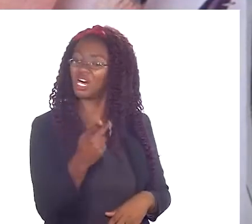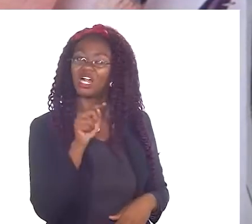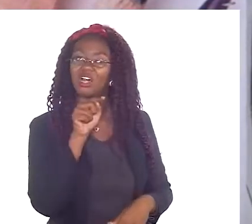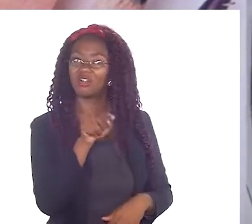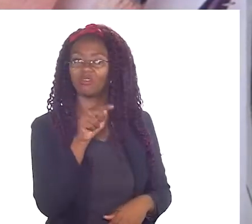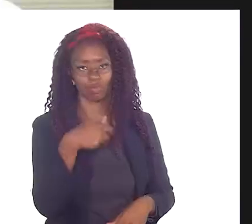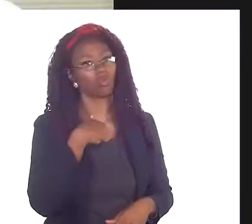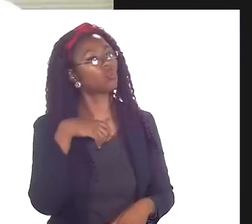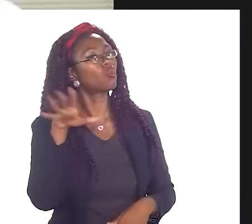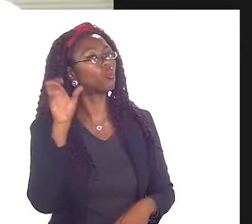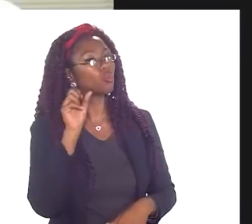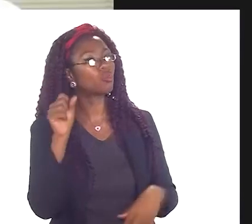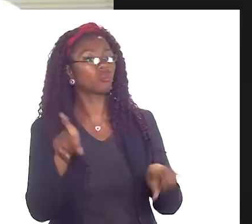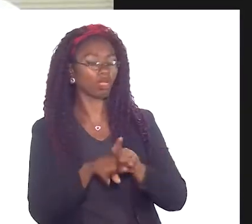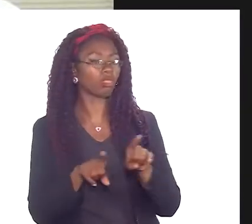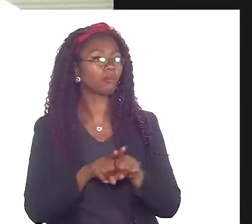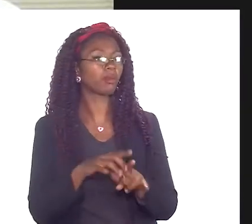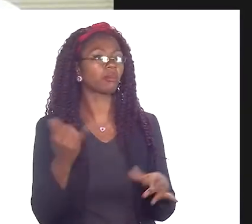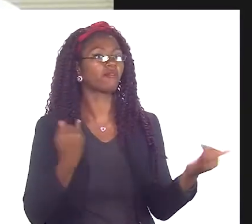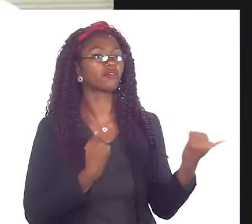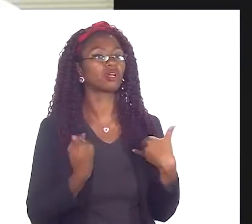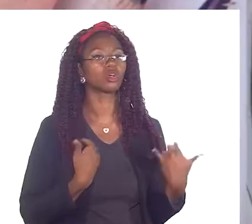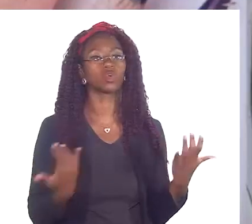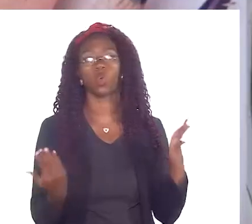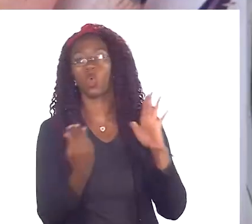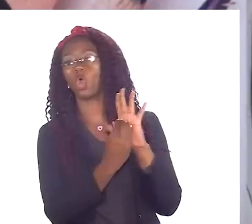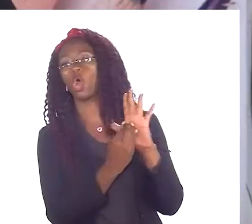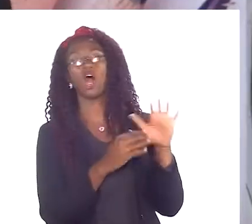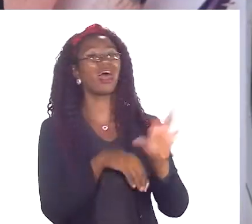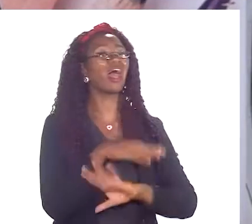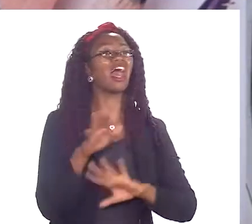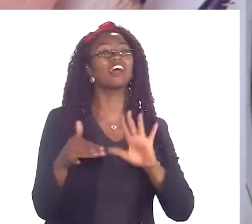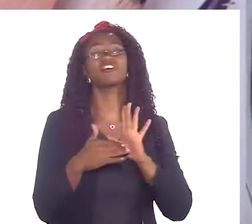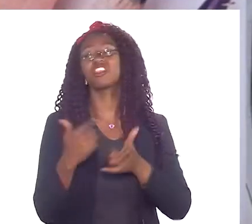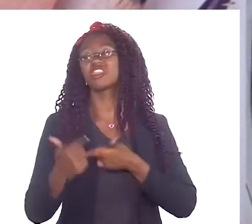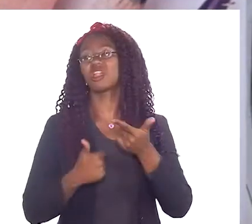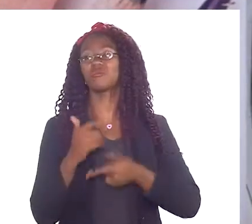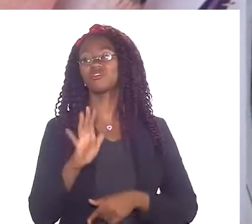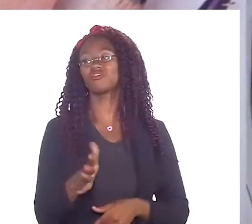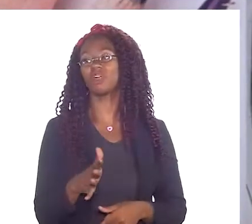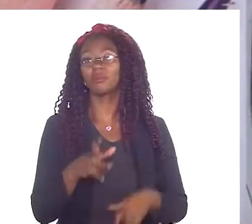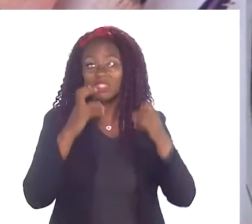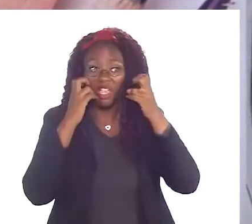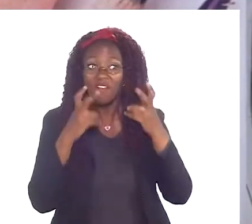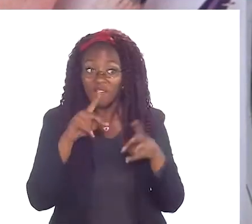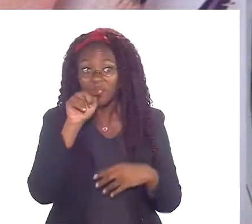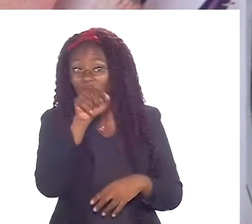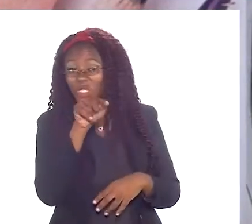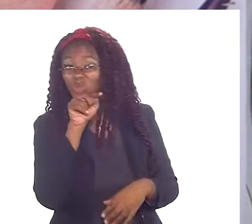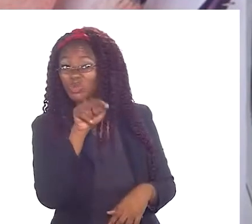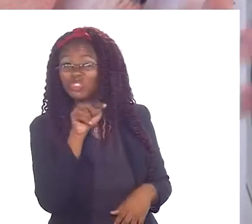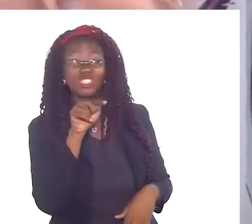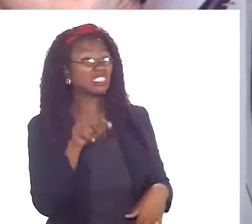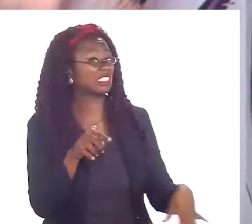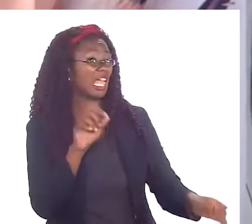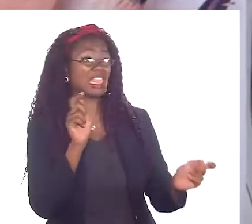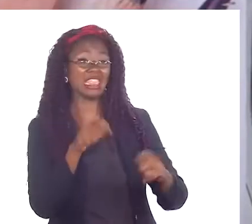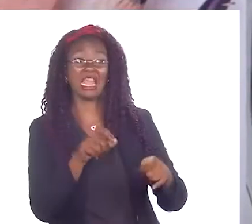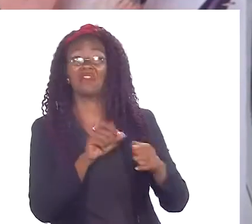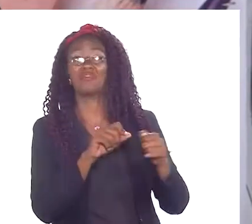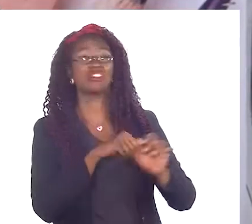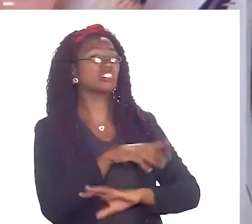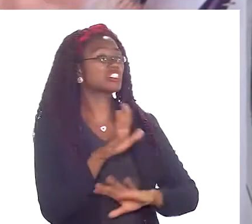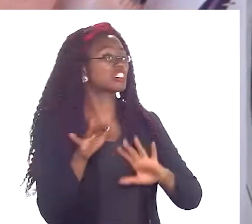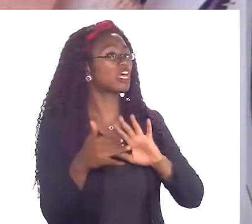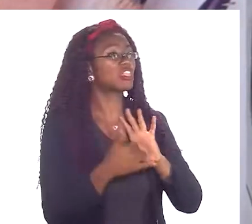Cláudio, se falava isso, e eu ouvi isso dos antigos, não, coloca tudo no currículo, que aí a pessoa vai ver que você é